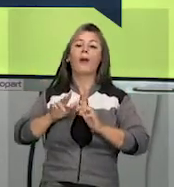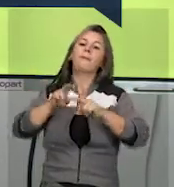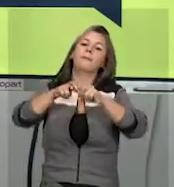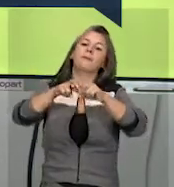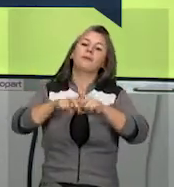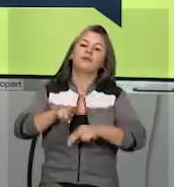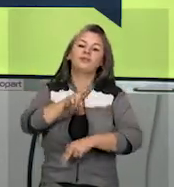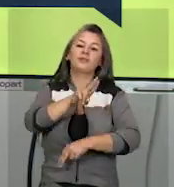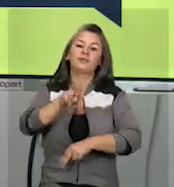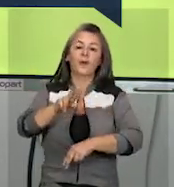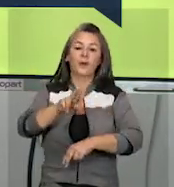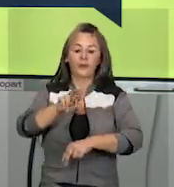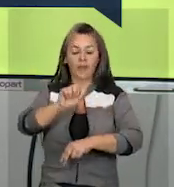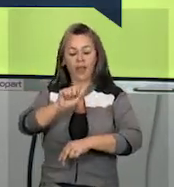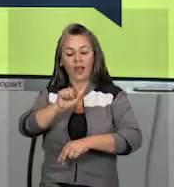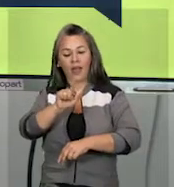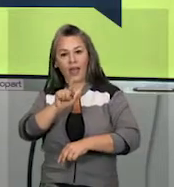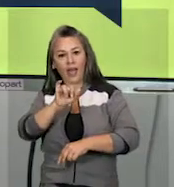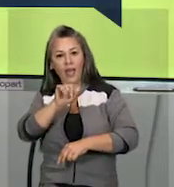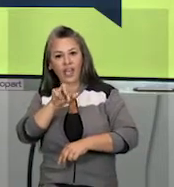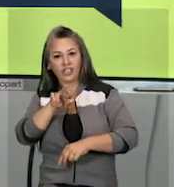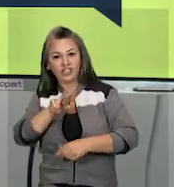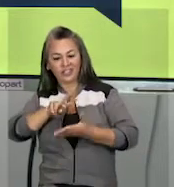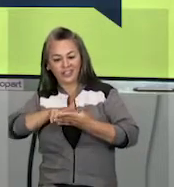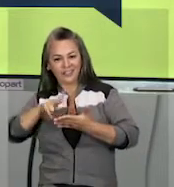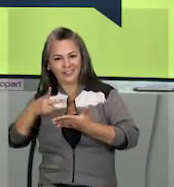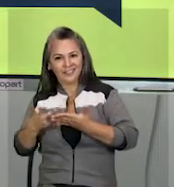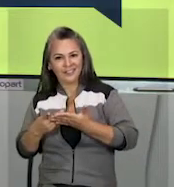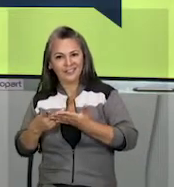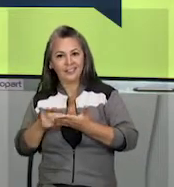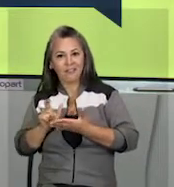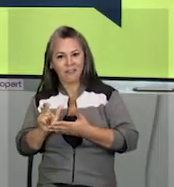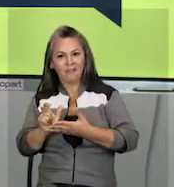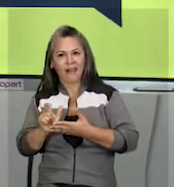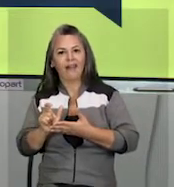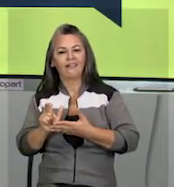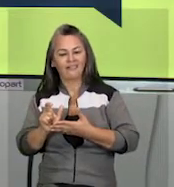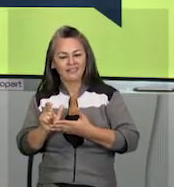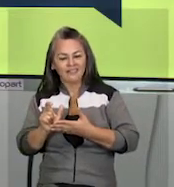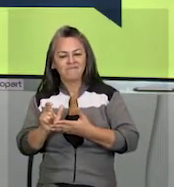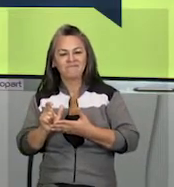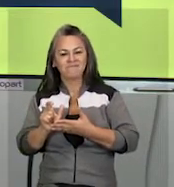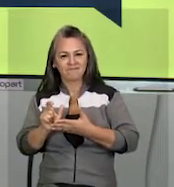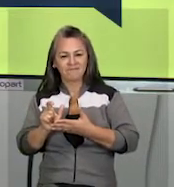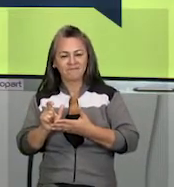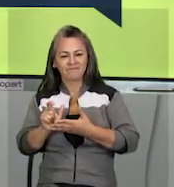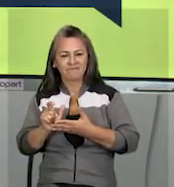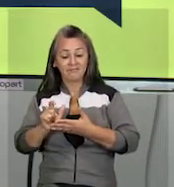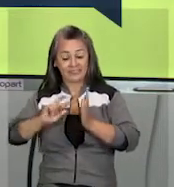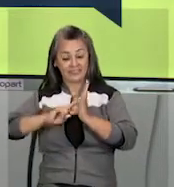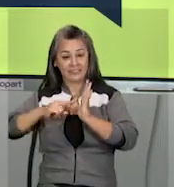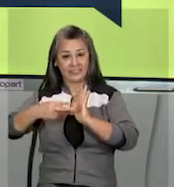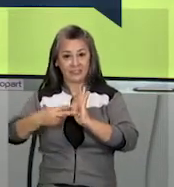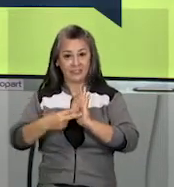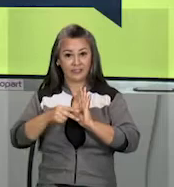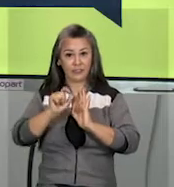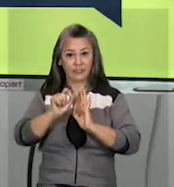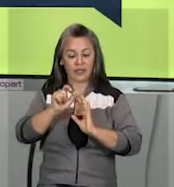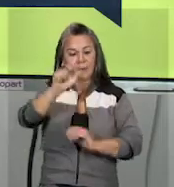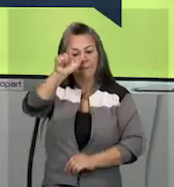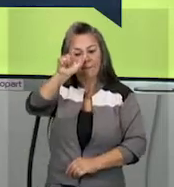ser lido, né? Então, ele significa que o texto, a palavra drama significa pessoas que